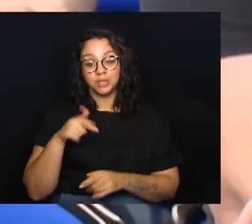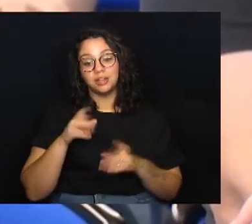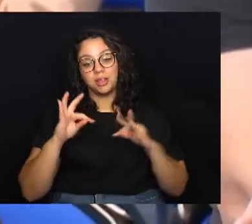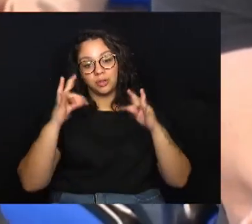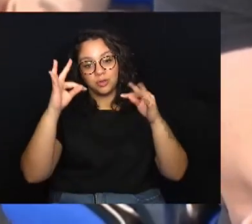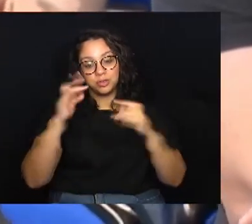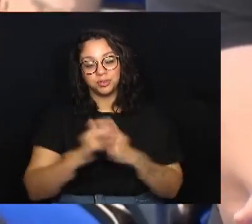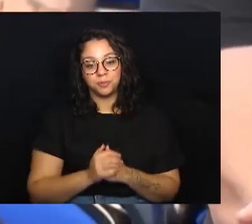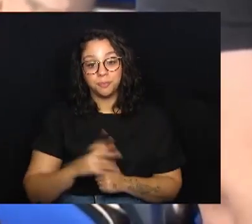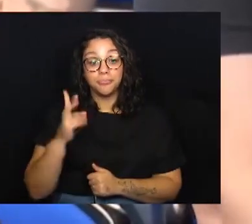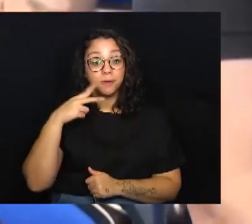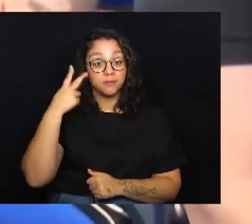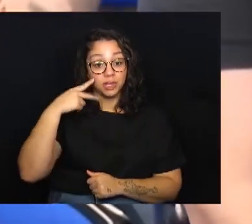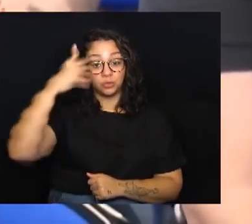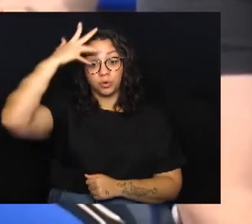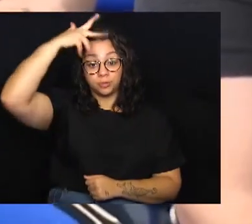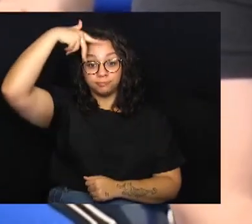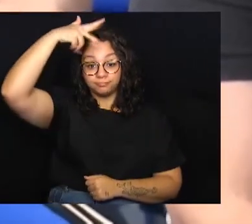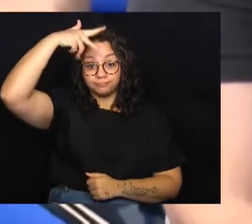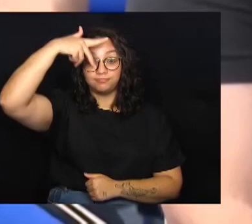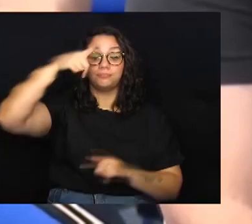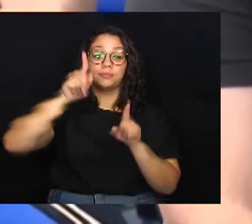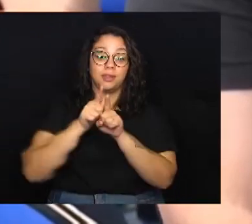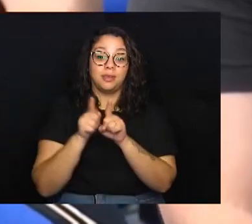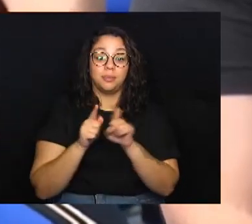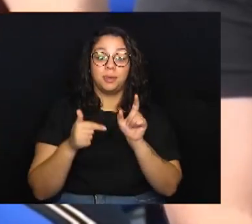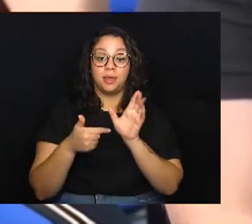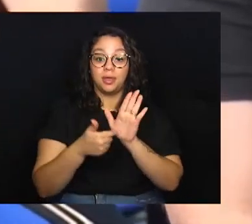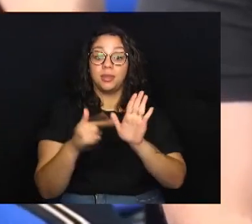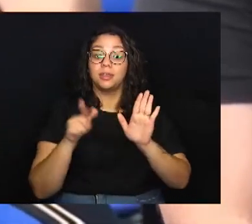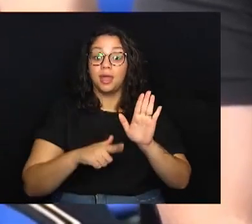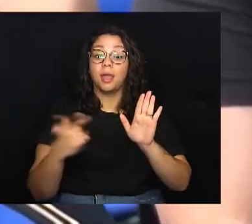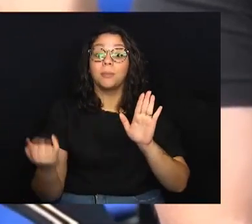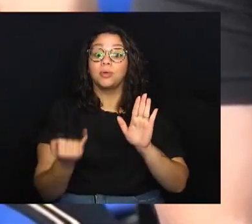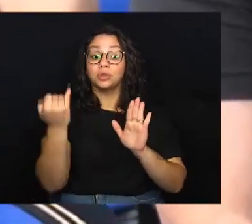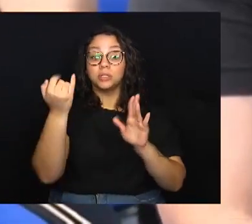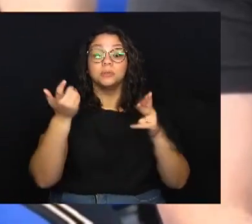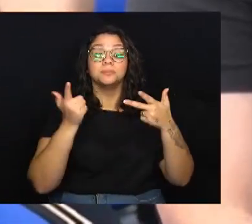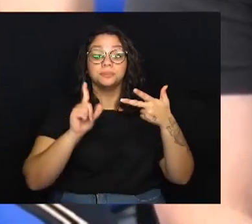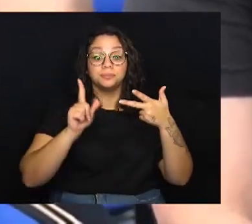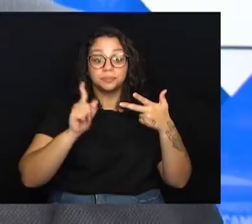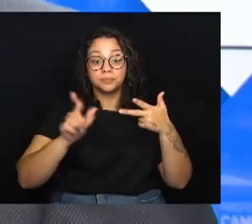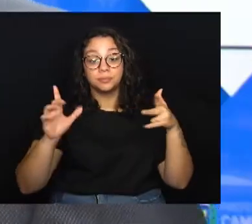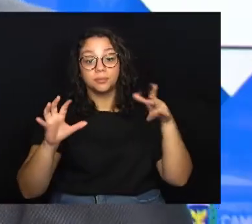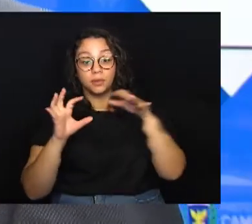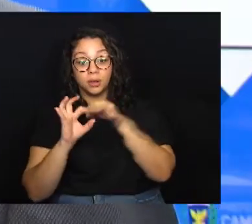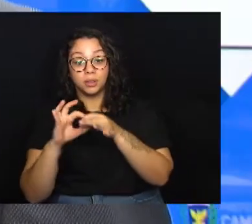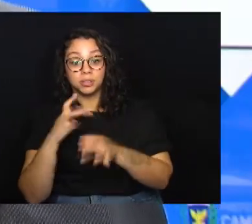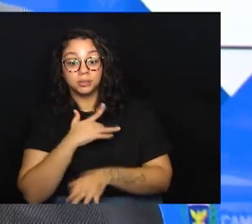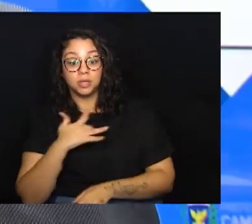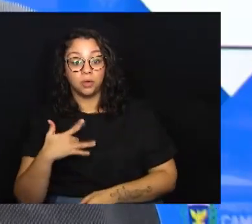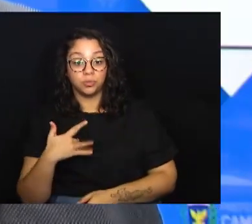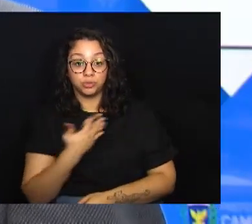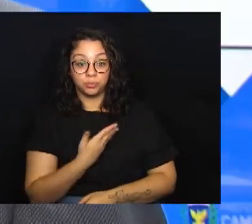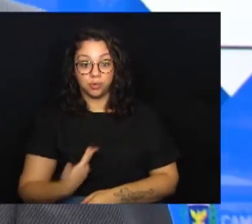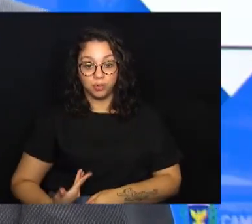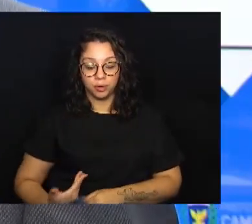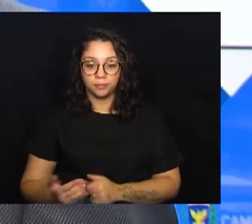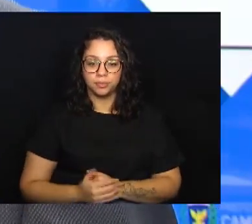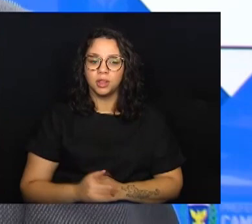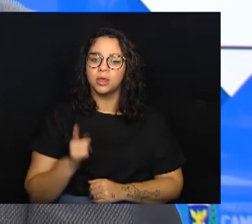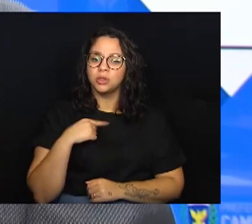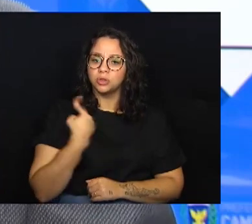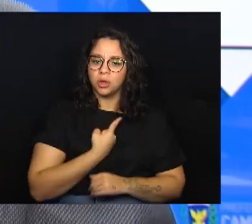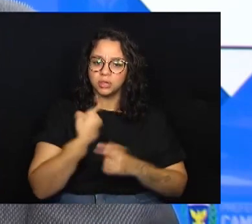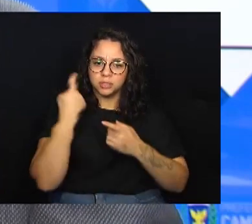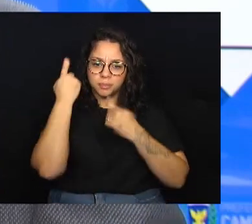O vereador Rodrigo da Farmadic destaca a importância do papel do legislativo com a saúde pública. Mas nossa preocupação como